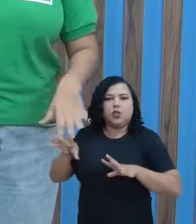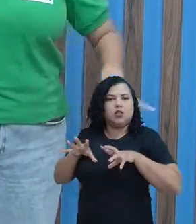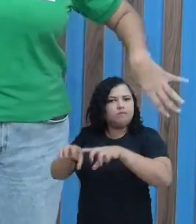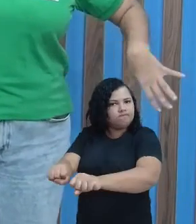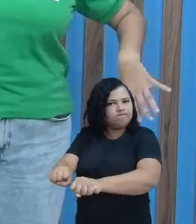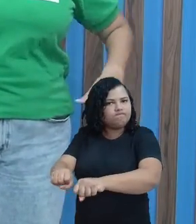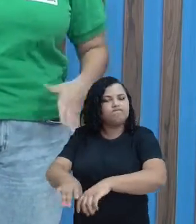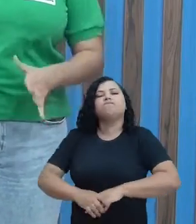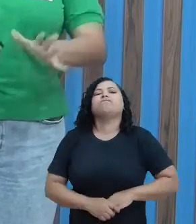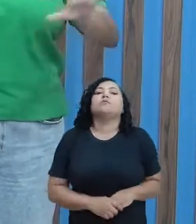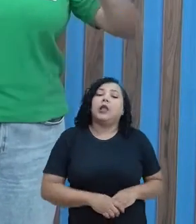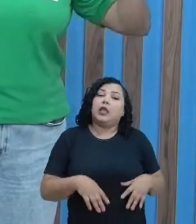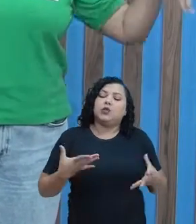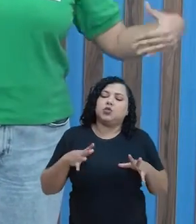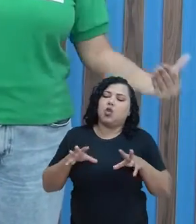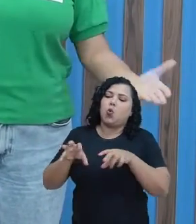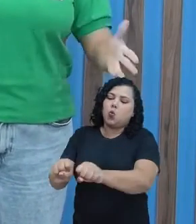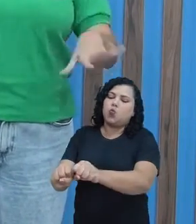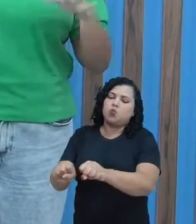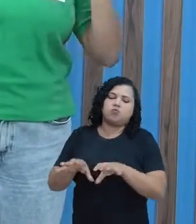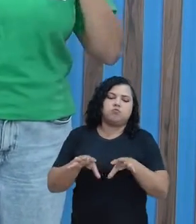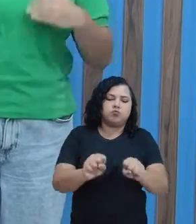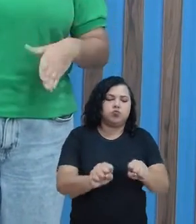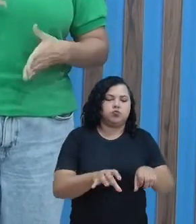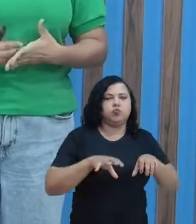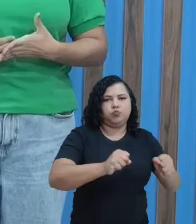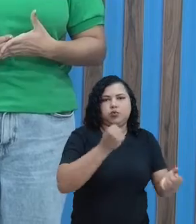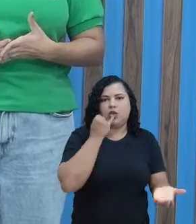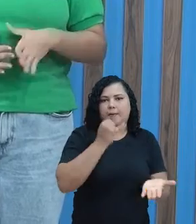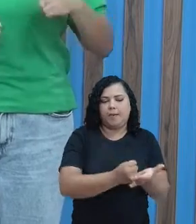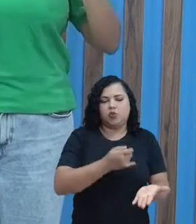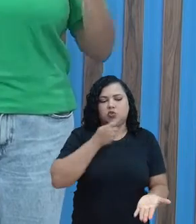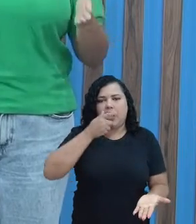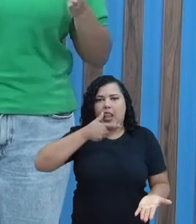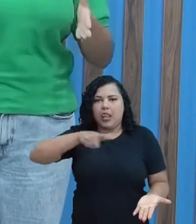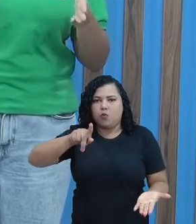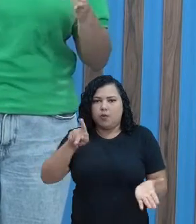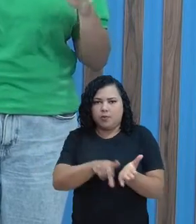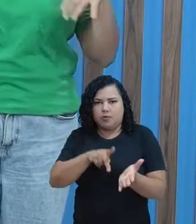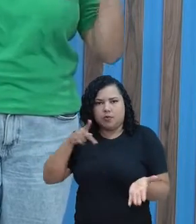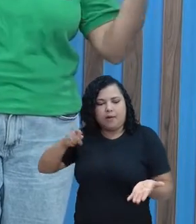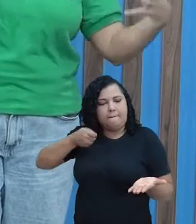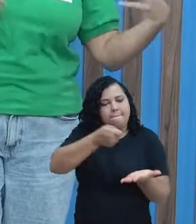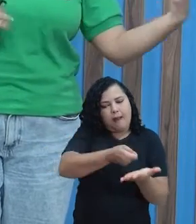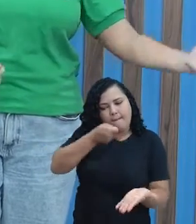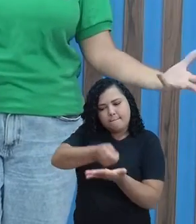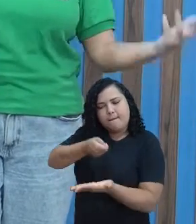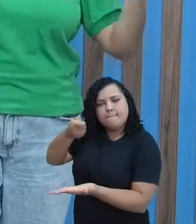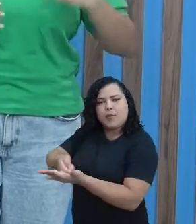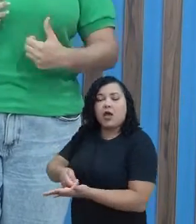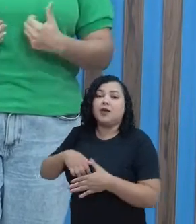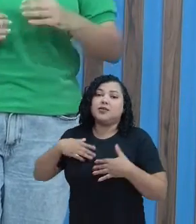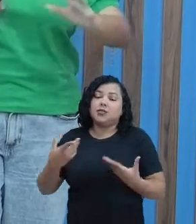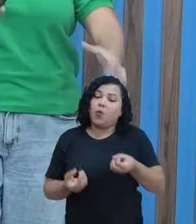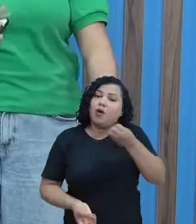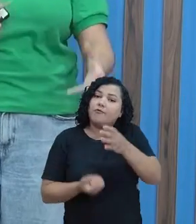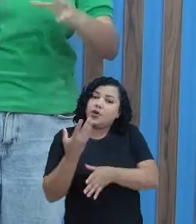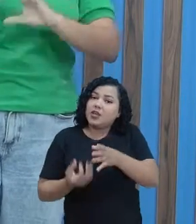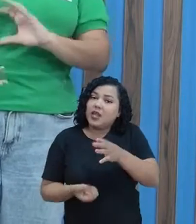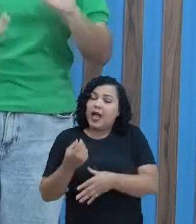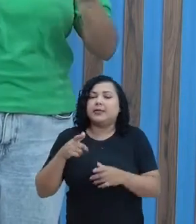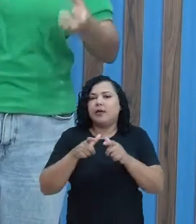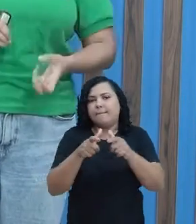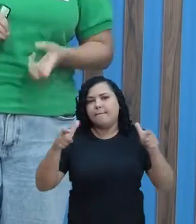dominação. E dominando, coletando impostos, impondo a língua. E é assim que boa parte das línguas nasceram, com